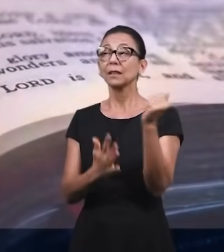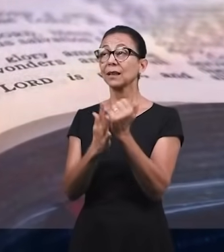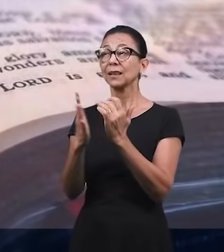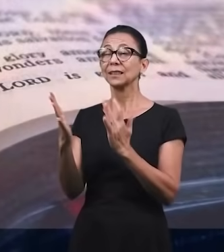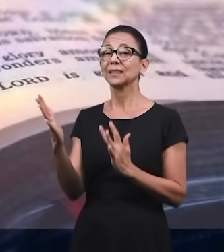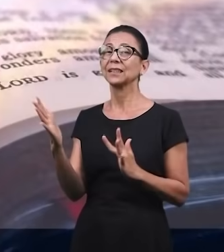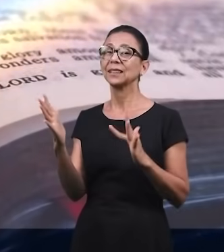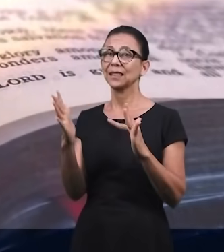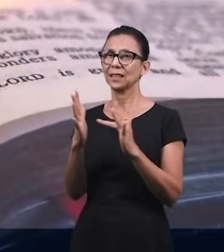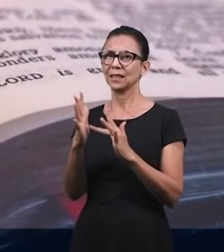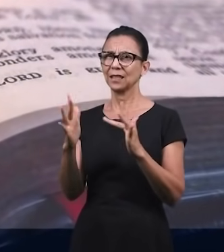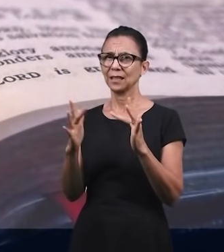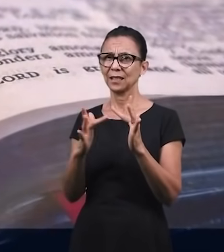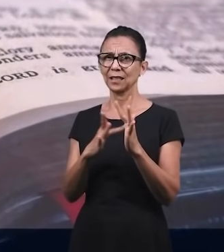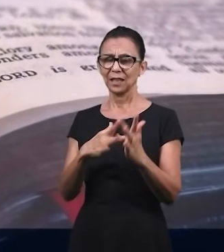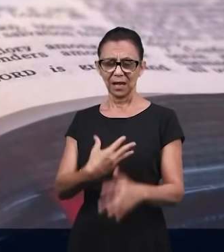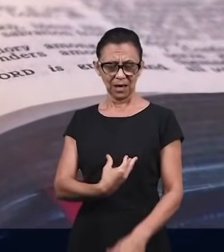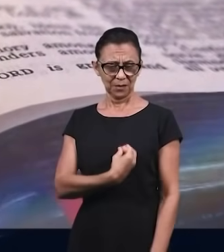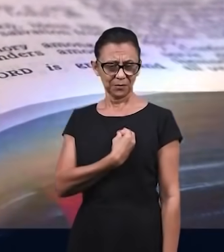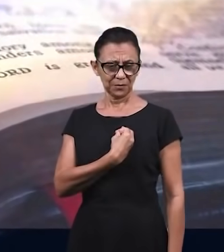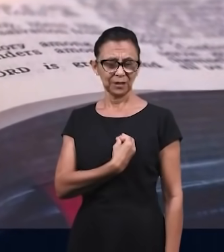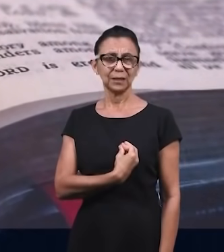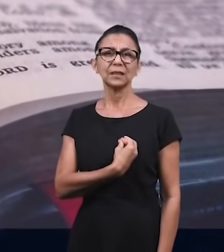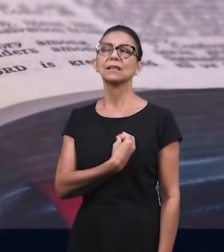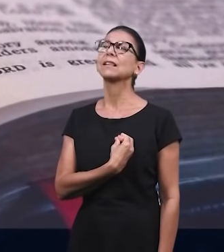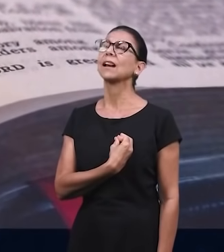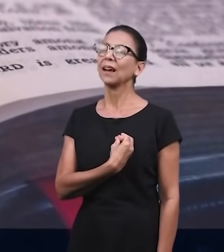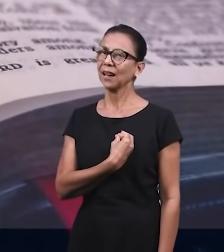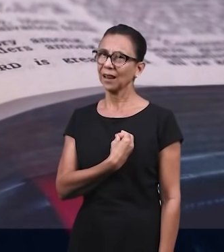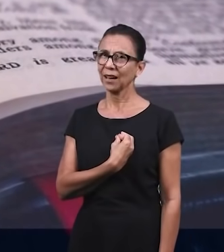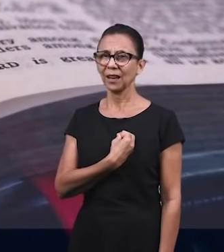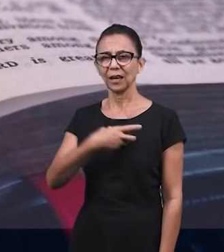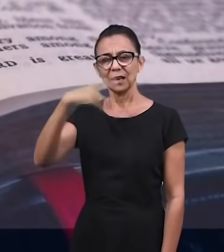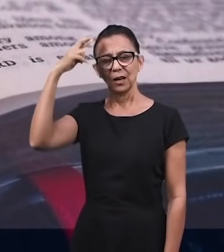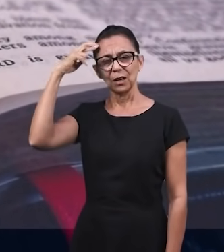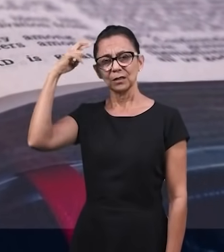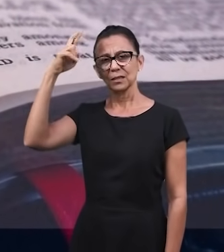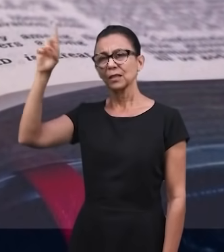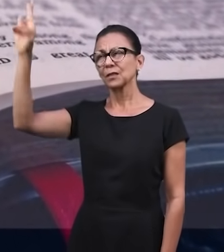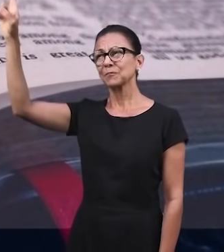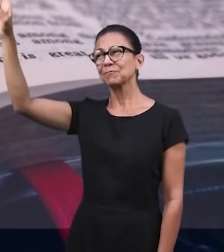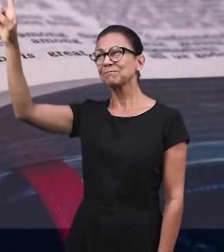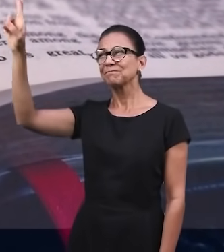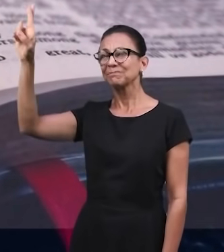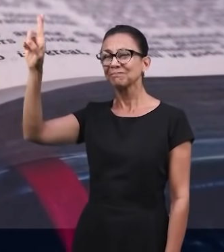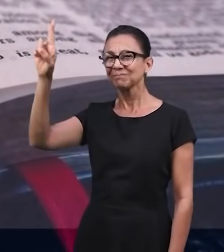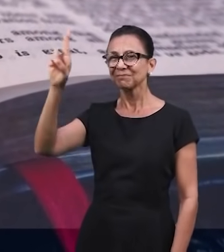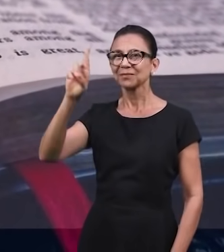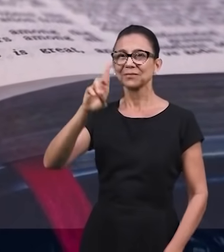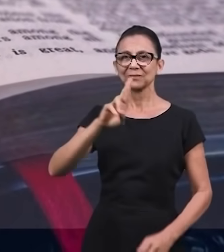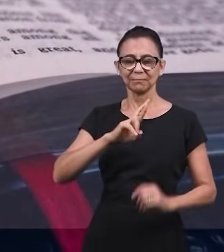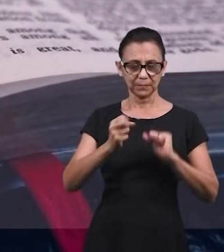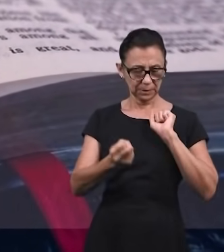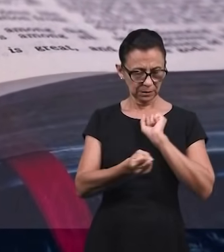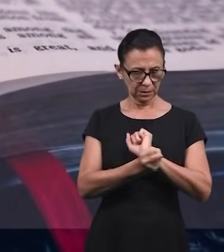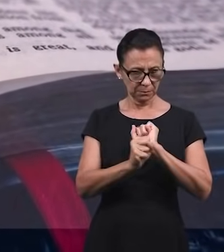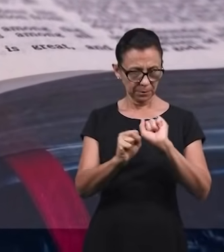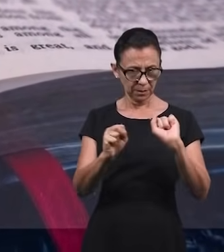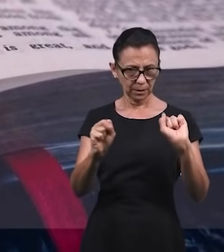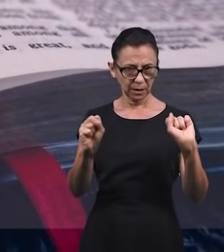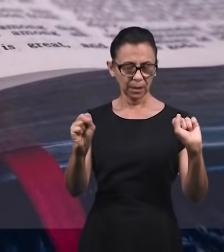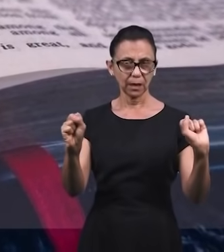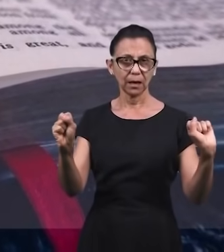Salvador, pelo teu sangue que é vida, ó